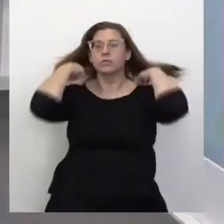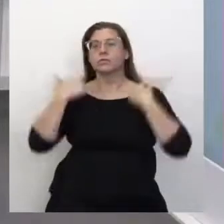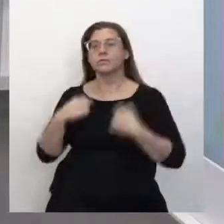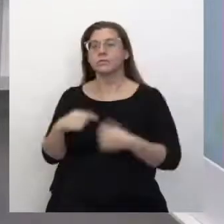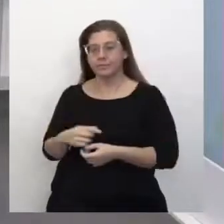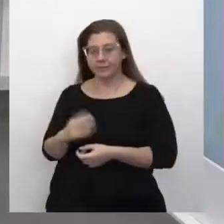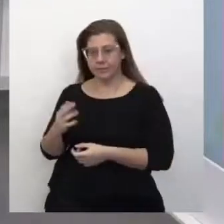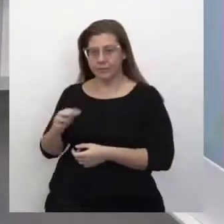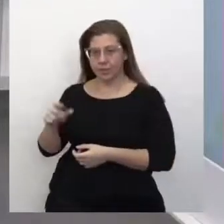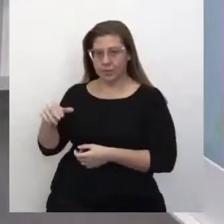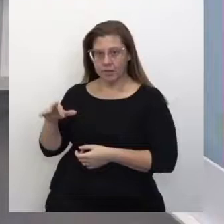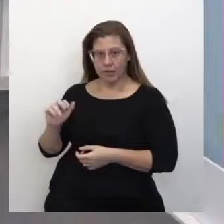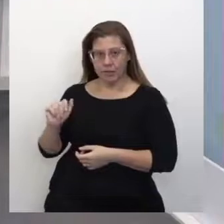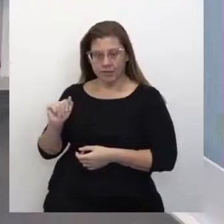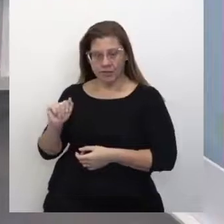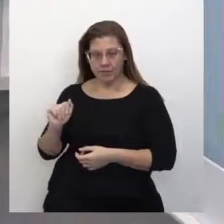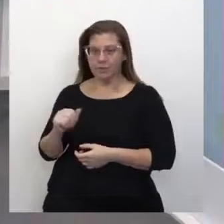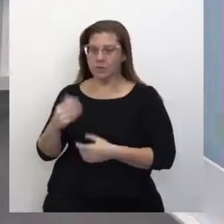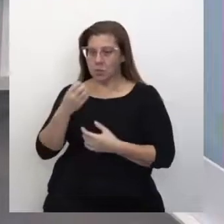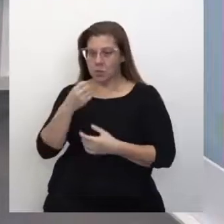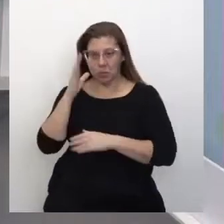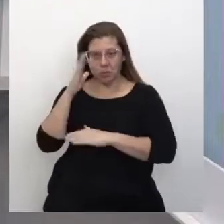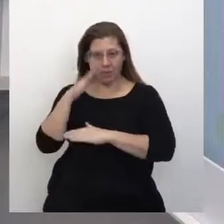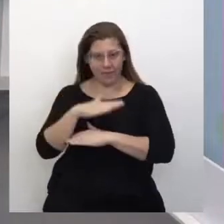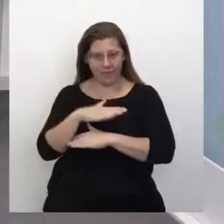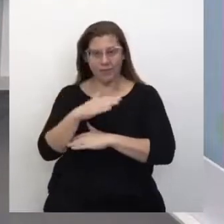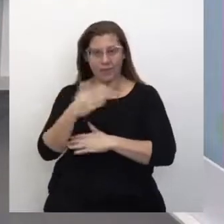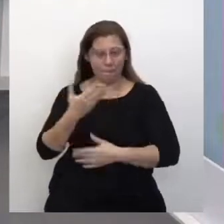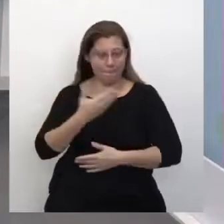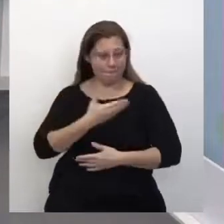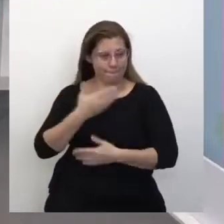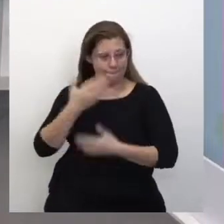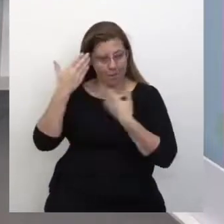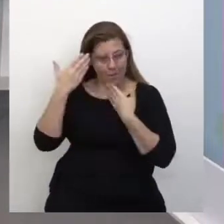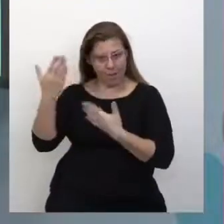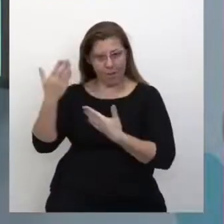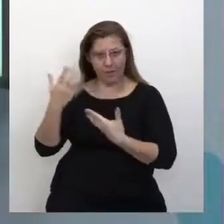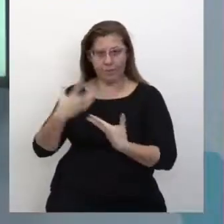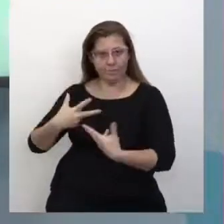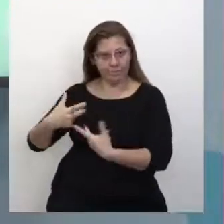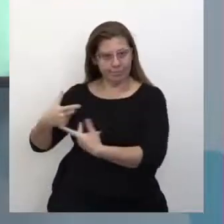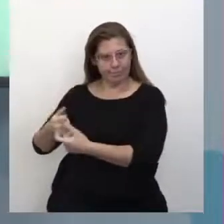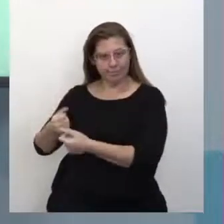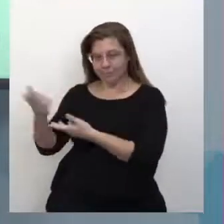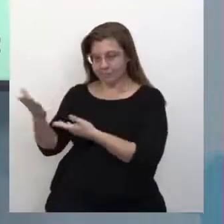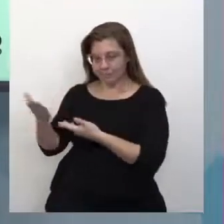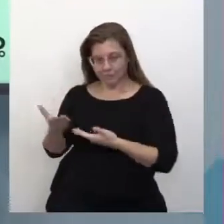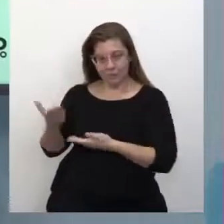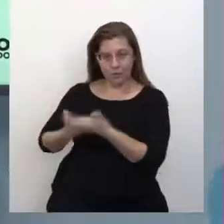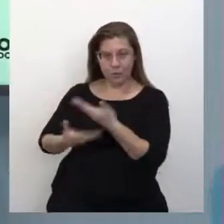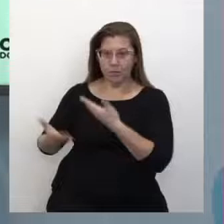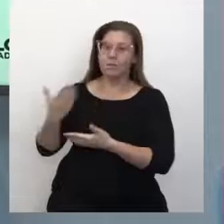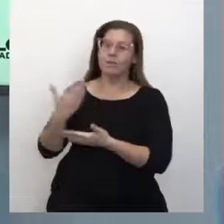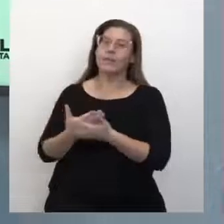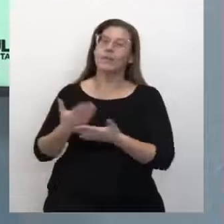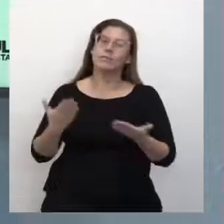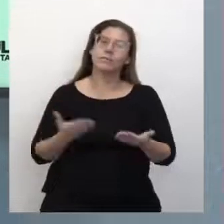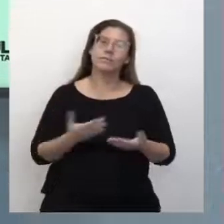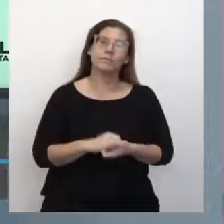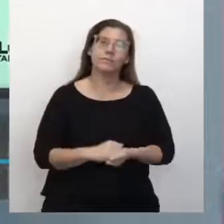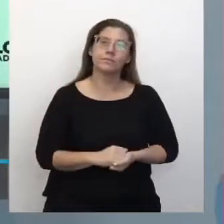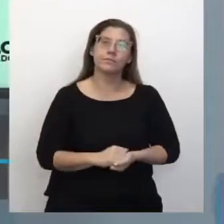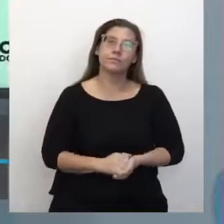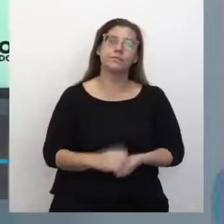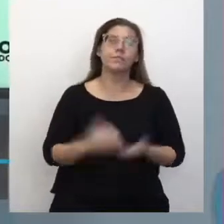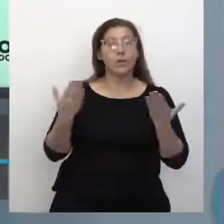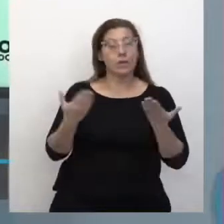Giannini. Olá, boa tarde. Obrigada, colega, pela acolhida. Obrigada por aceitar o nosso convite para moderar a aula de hoje, né? E